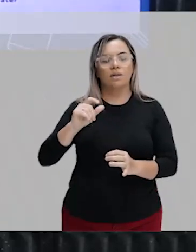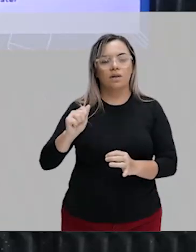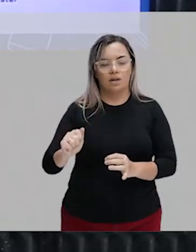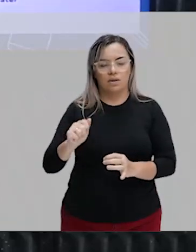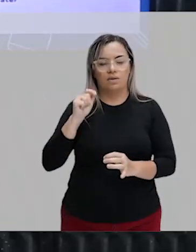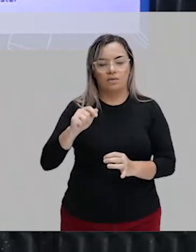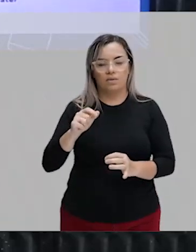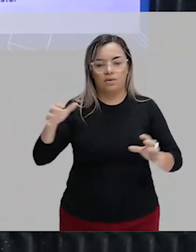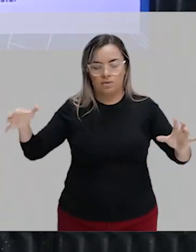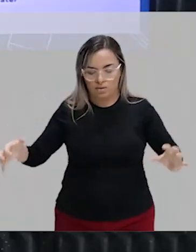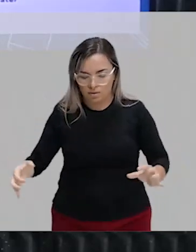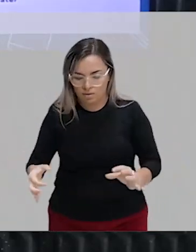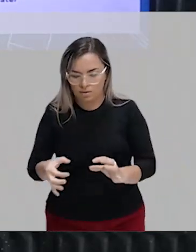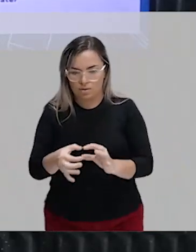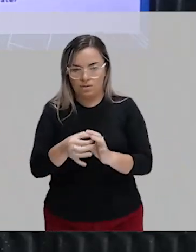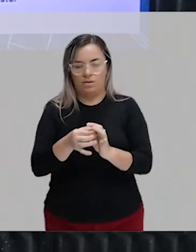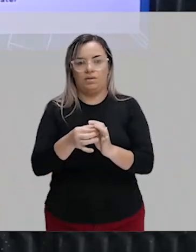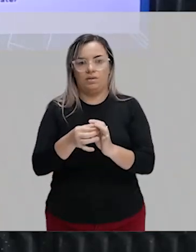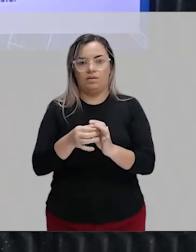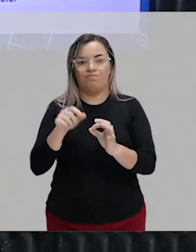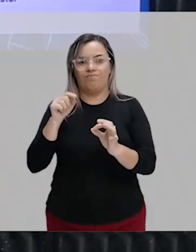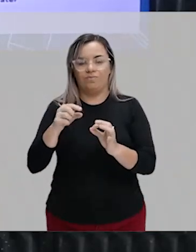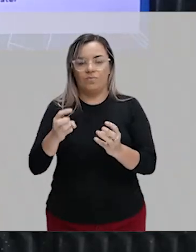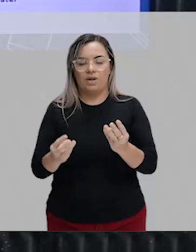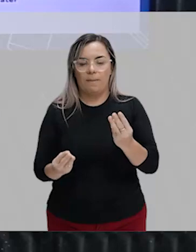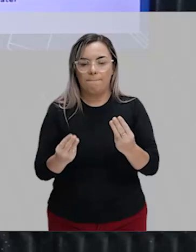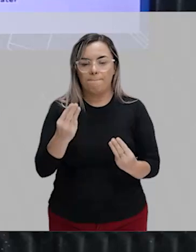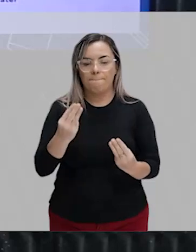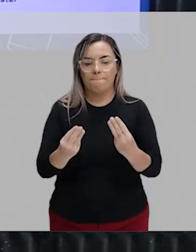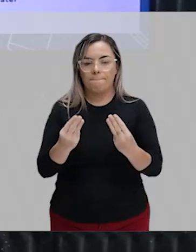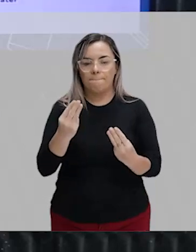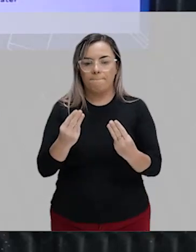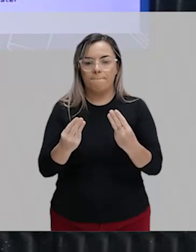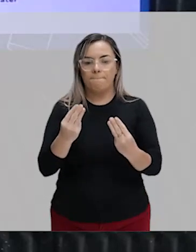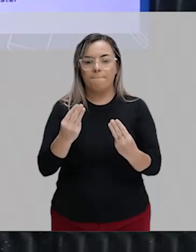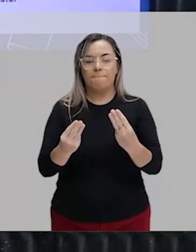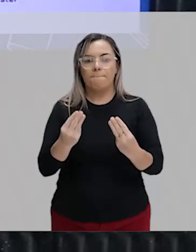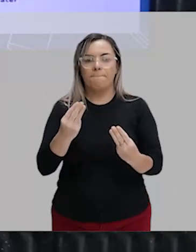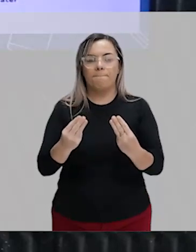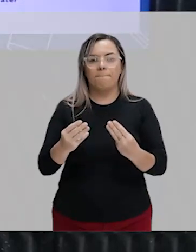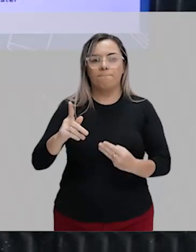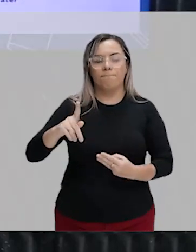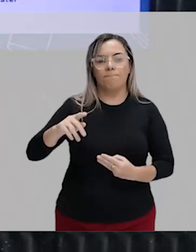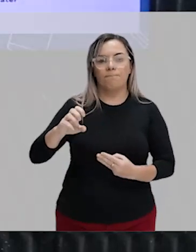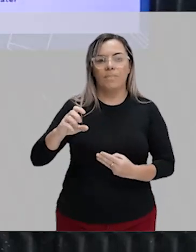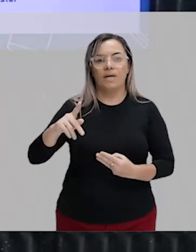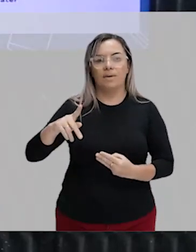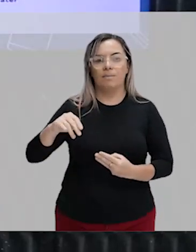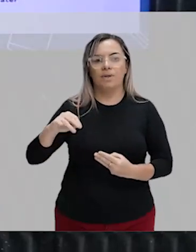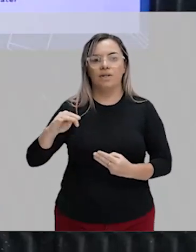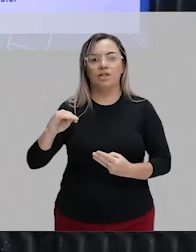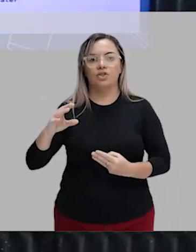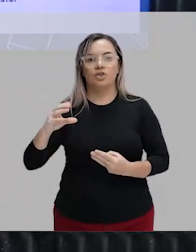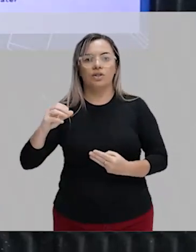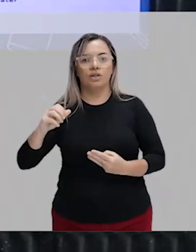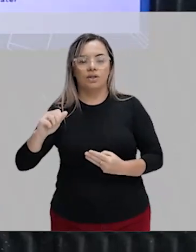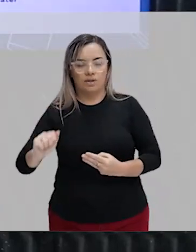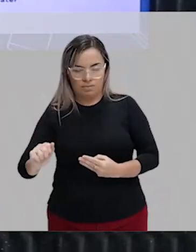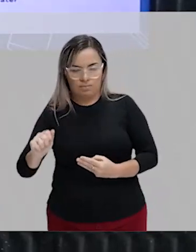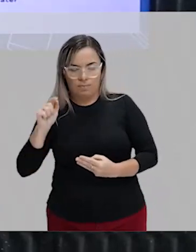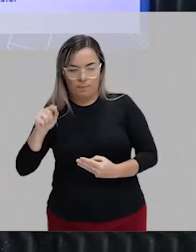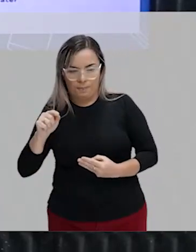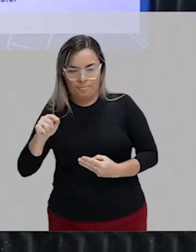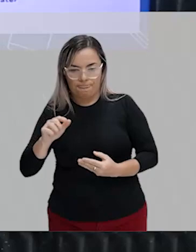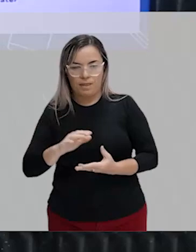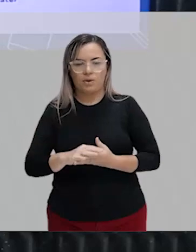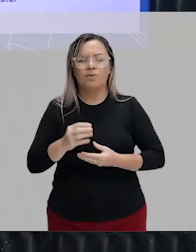uma ligação peptídica. O que é uma ligação peptídica? É uma ligação que ocorre entre um aminoácido